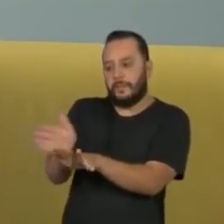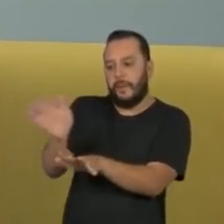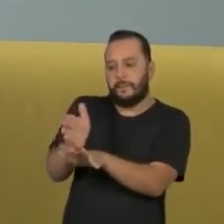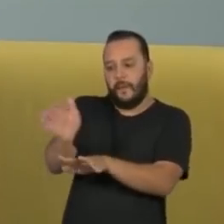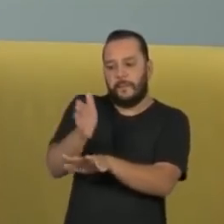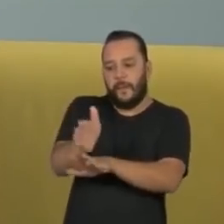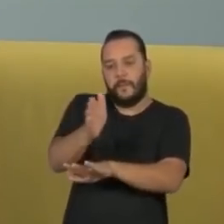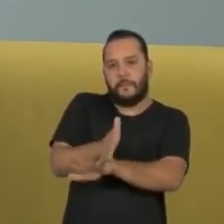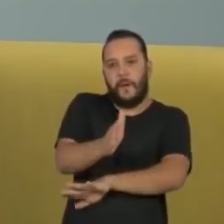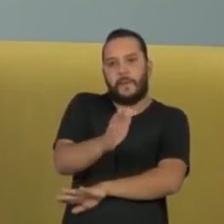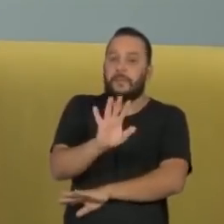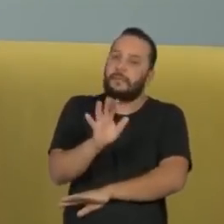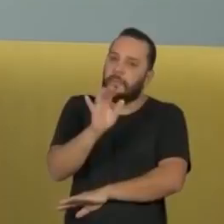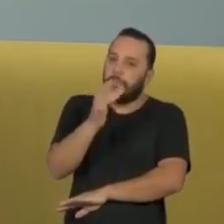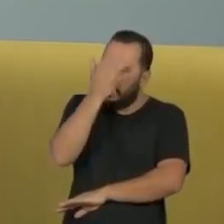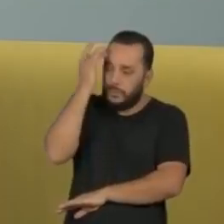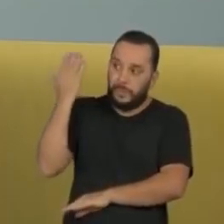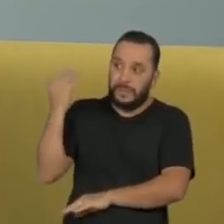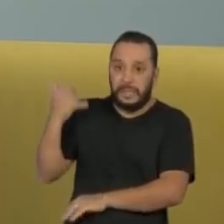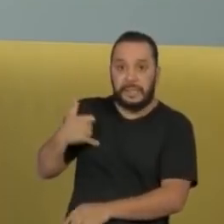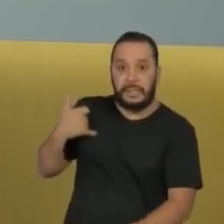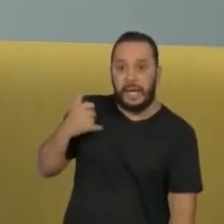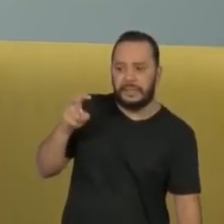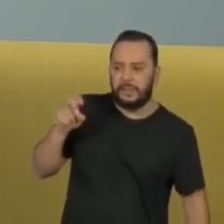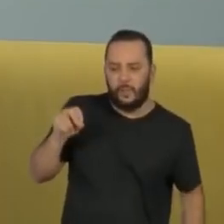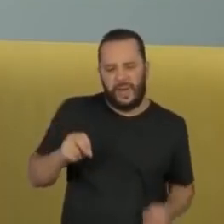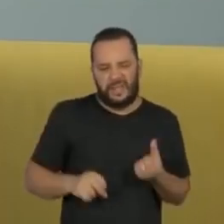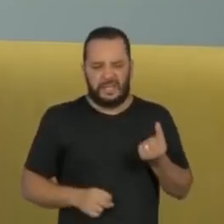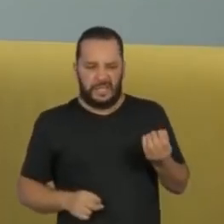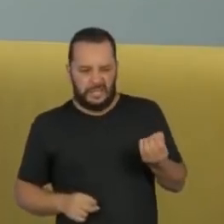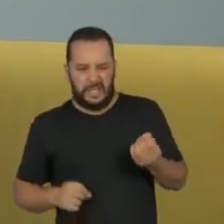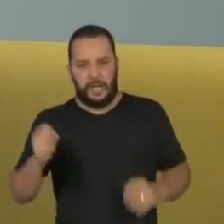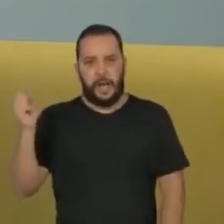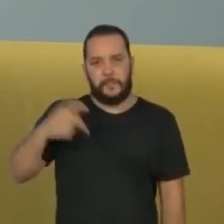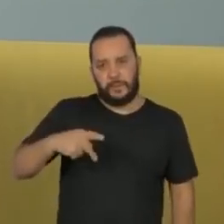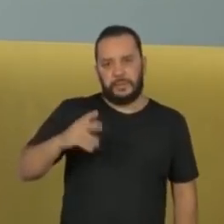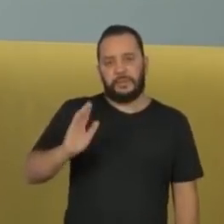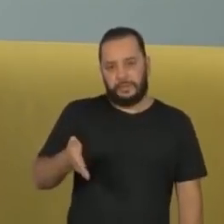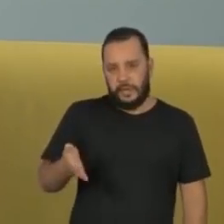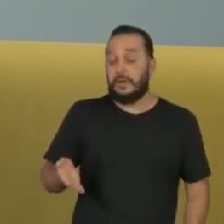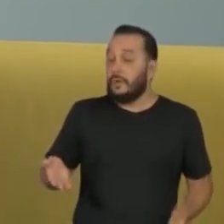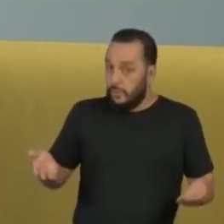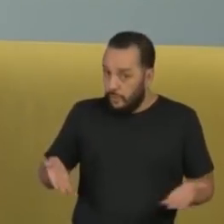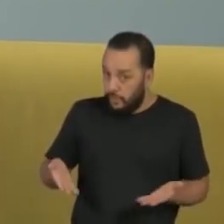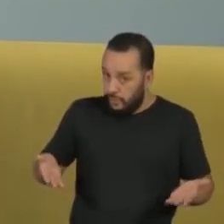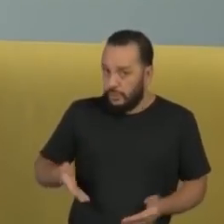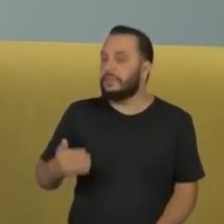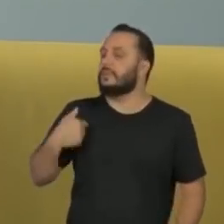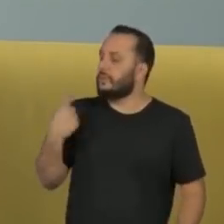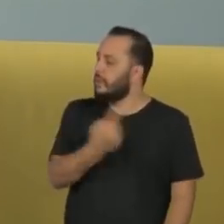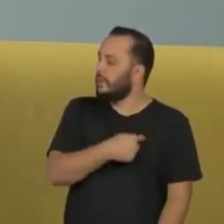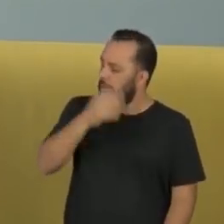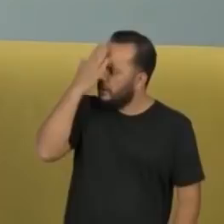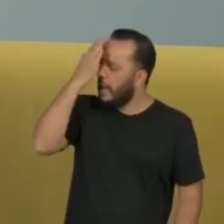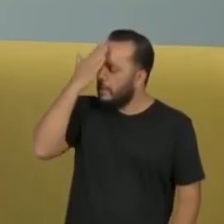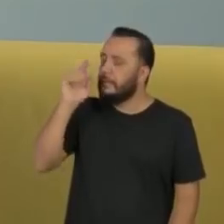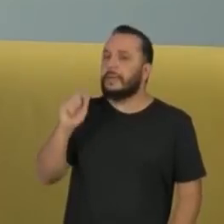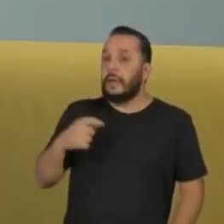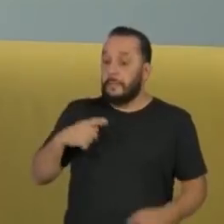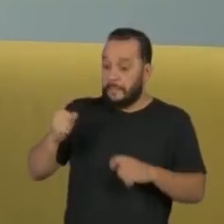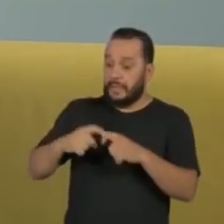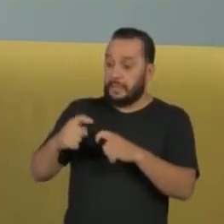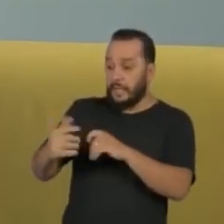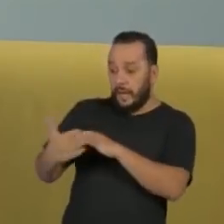pessoas aos 50, 60 anos se aposentavam. Hoje, nós sabemos que até em função dos avanços da medicina, nós teremos